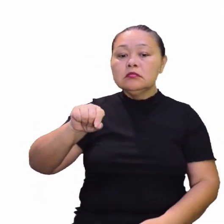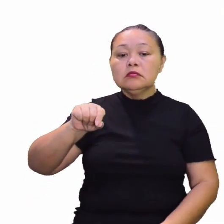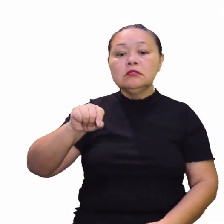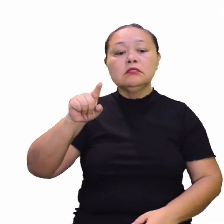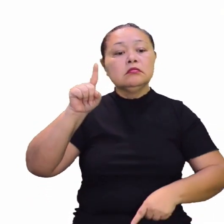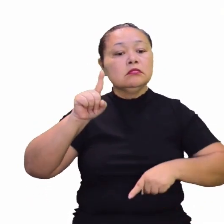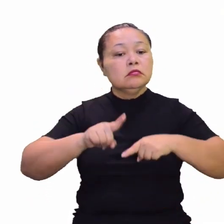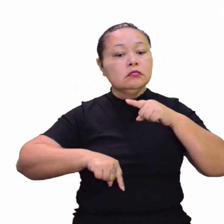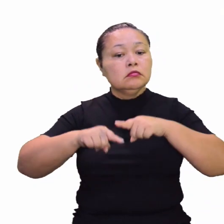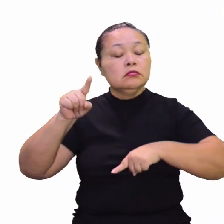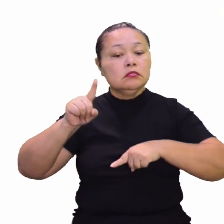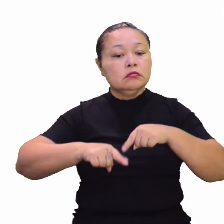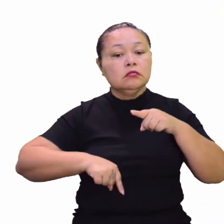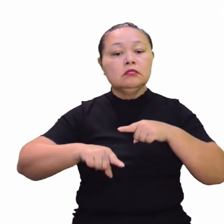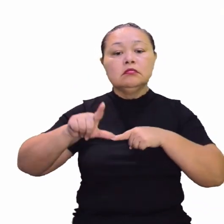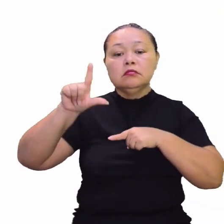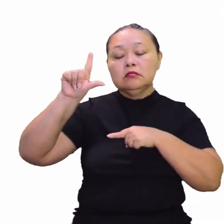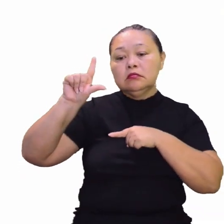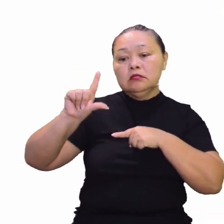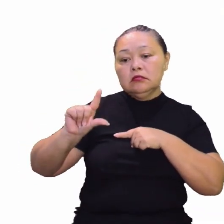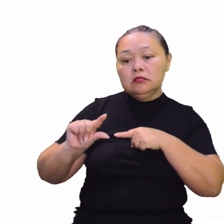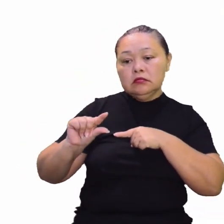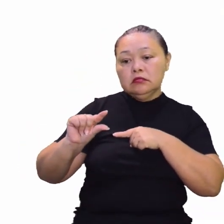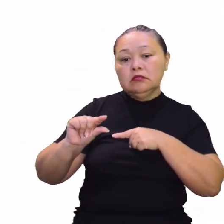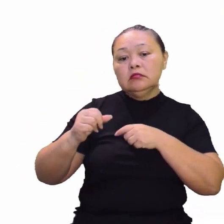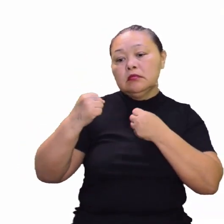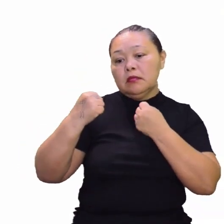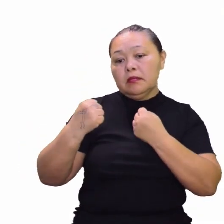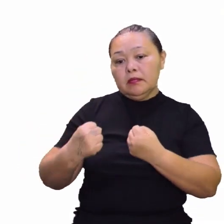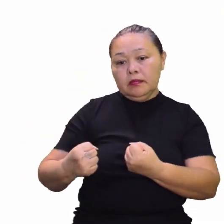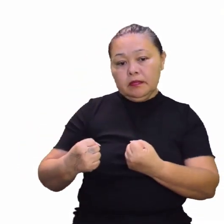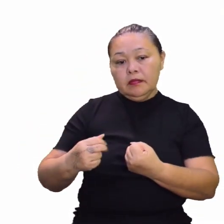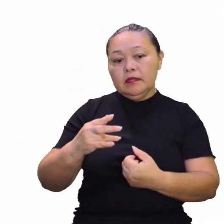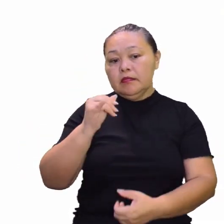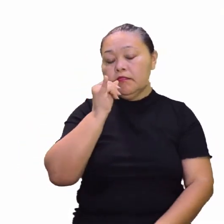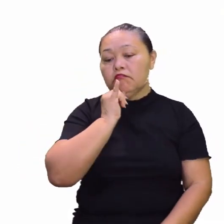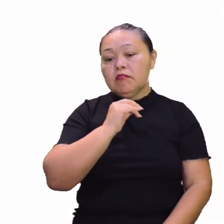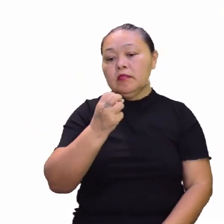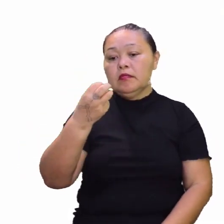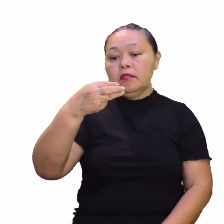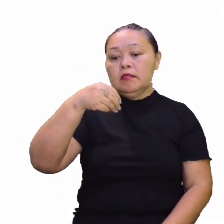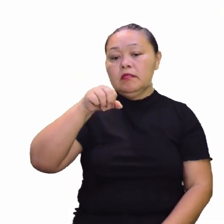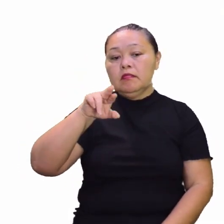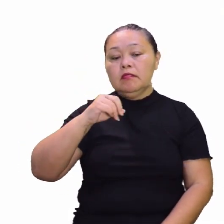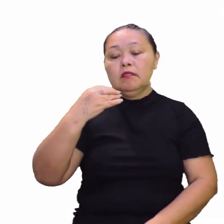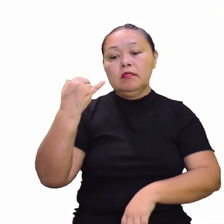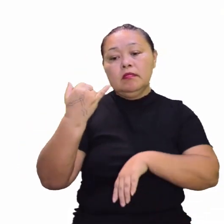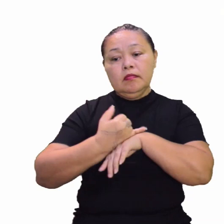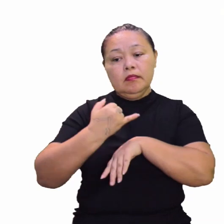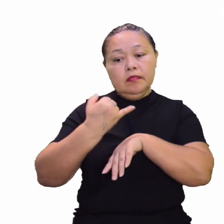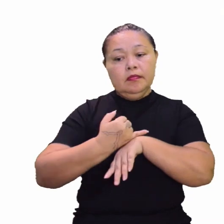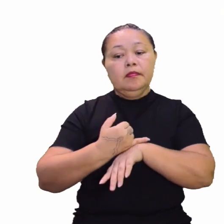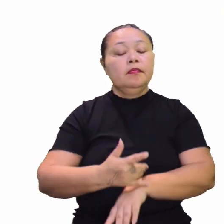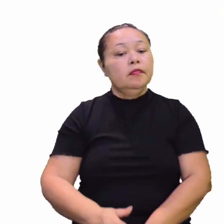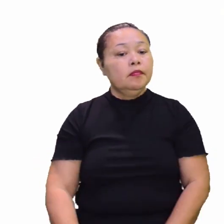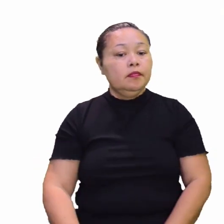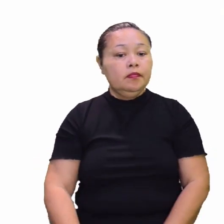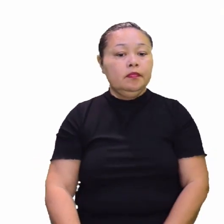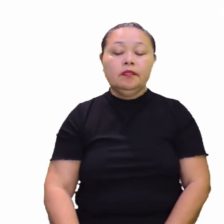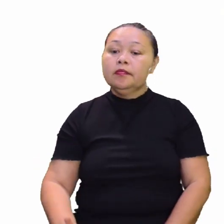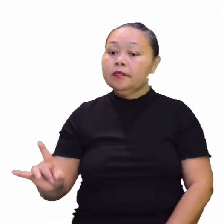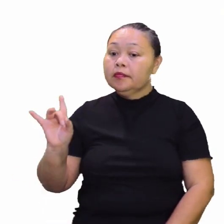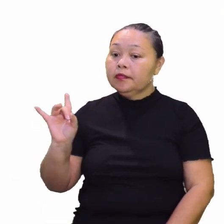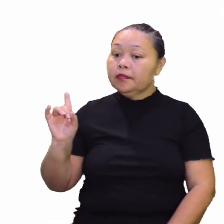transportar produtos que tenham baixo valor por peso, a exemplo do minério de ferro. Então,